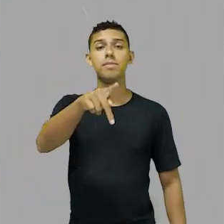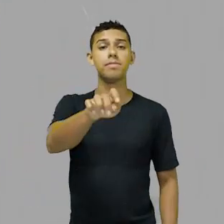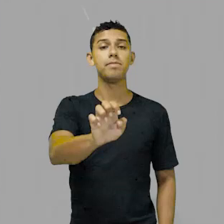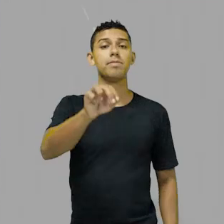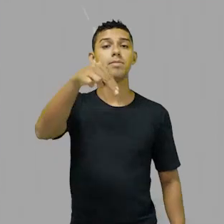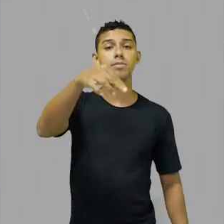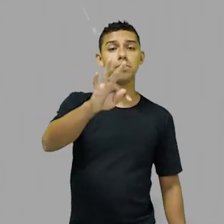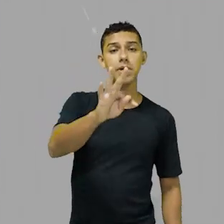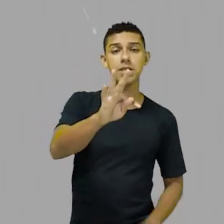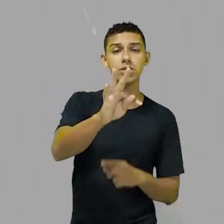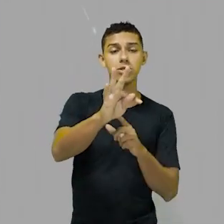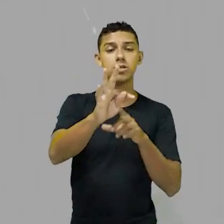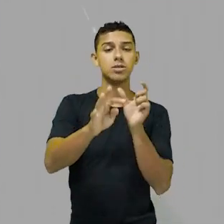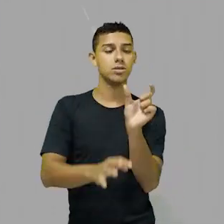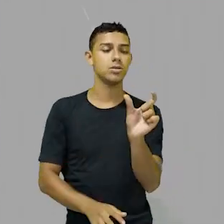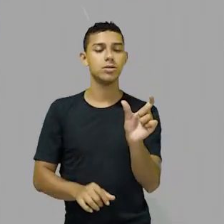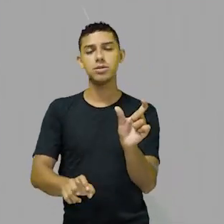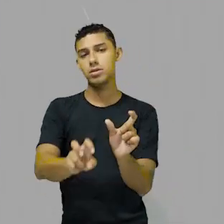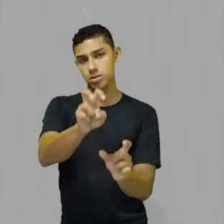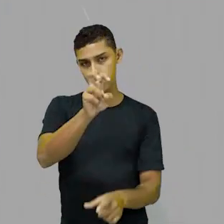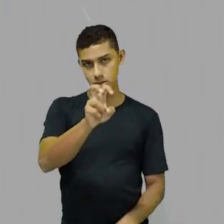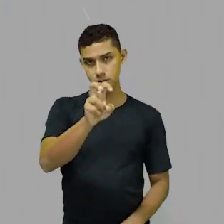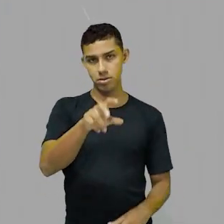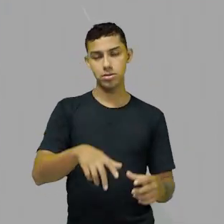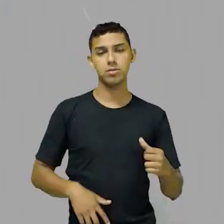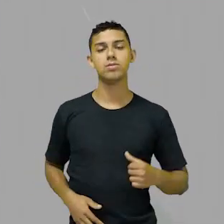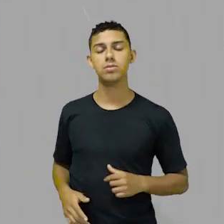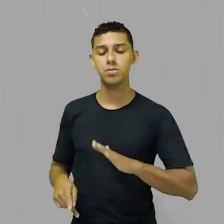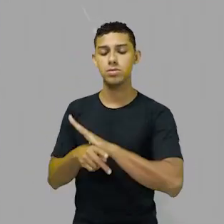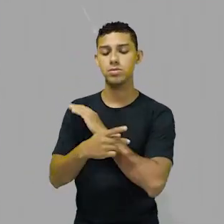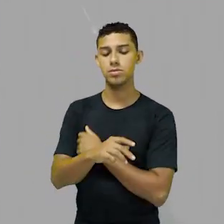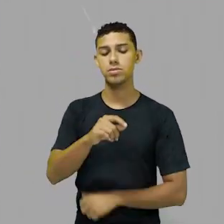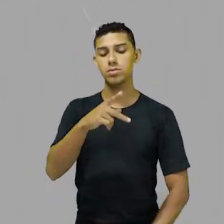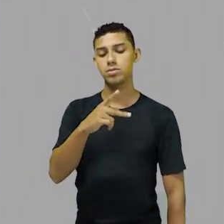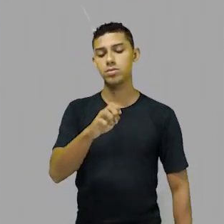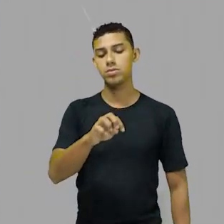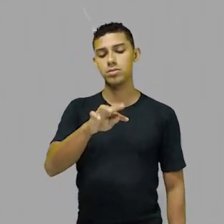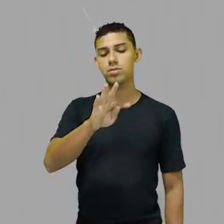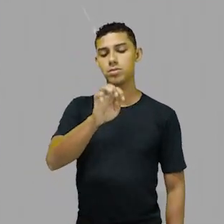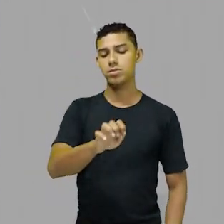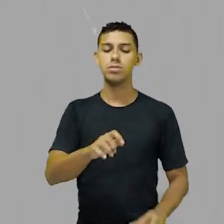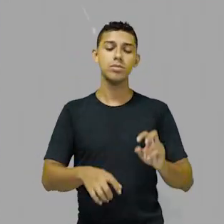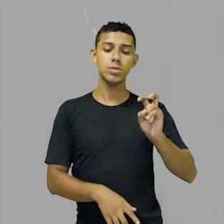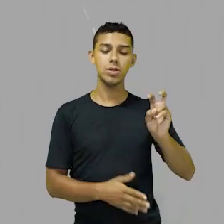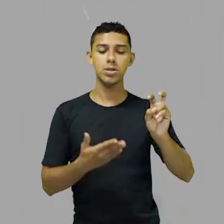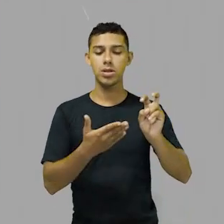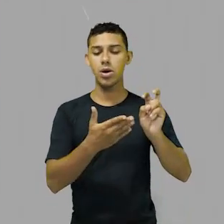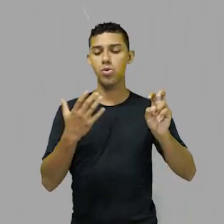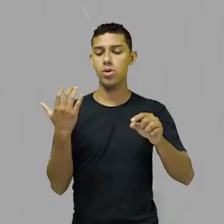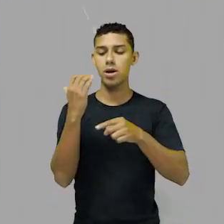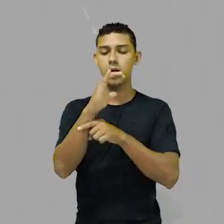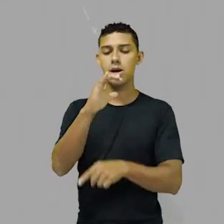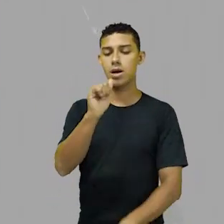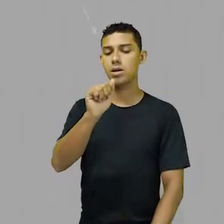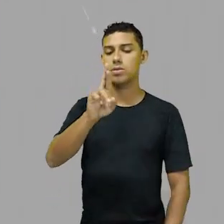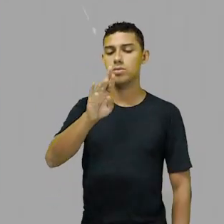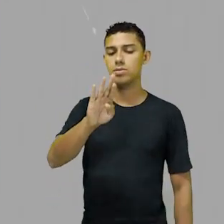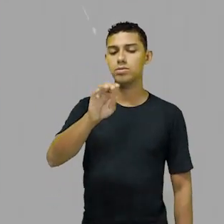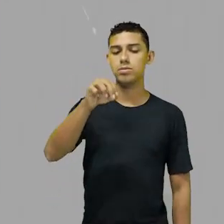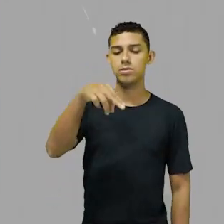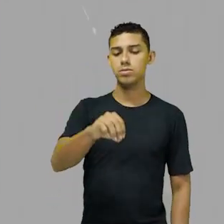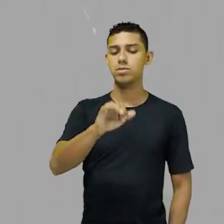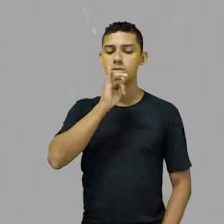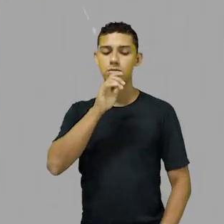radical pente, P-E-N-T, pente, esse radical quer dizer 5. 5 carbonos que nós